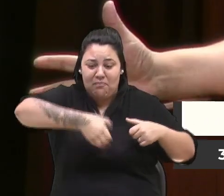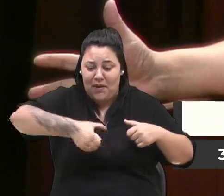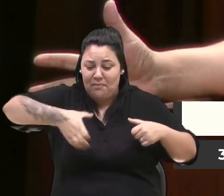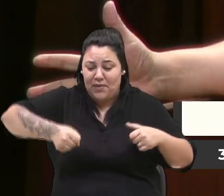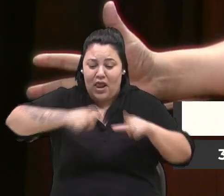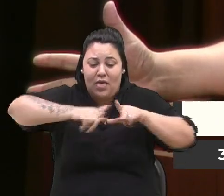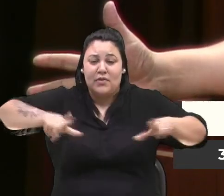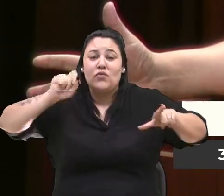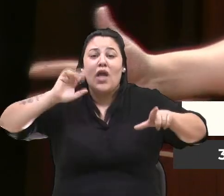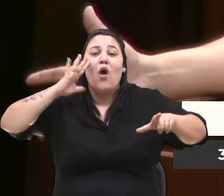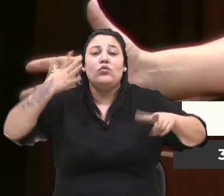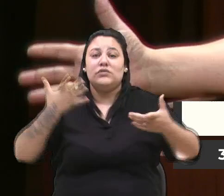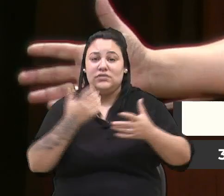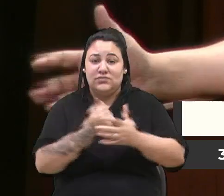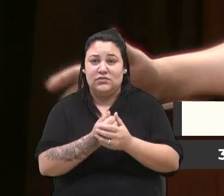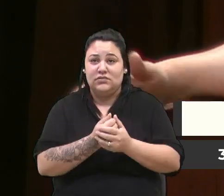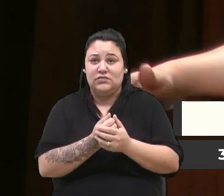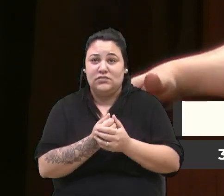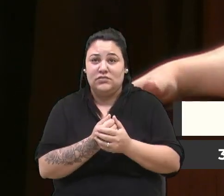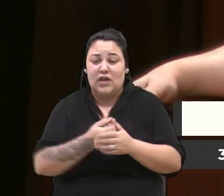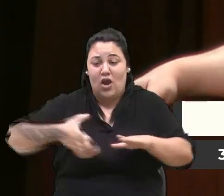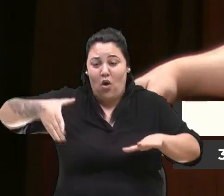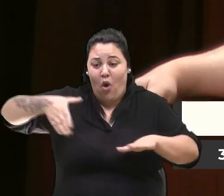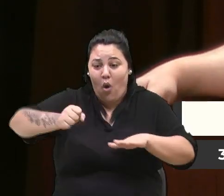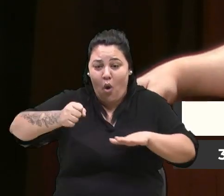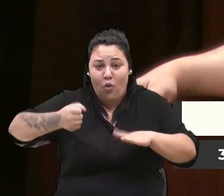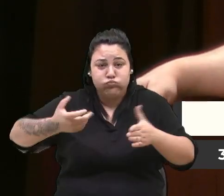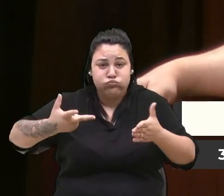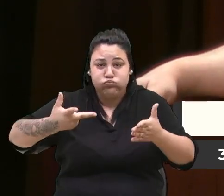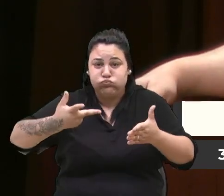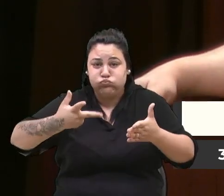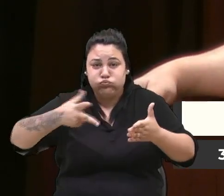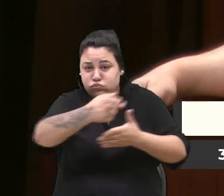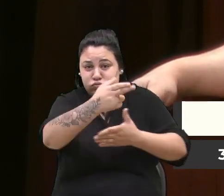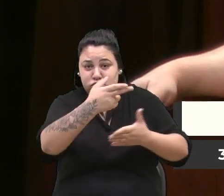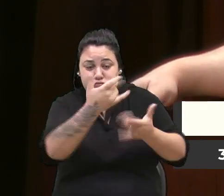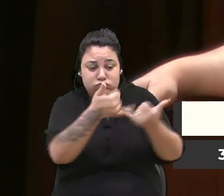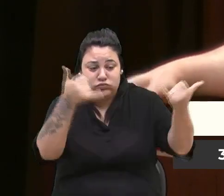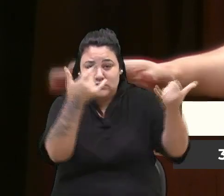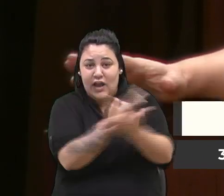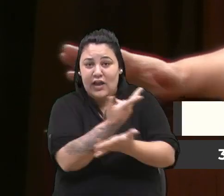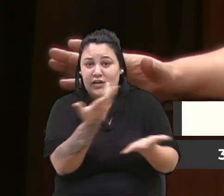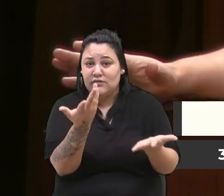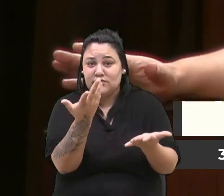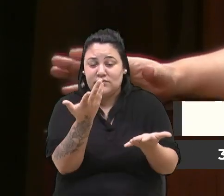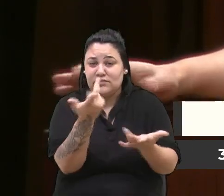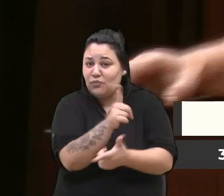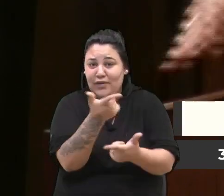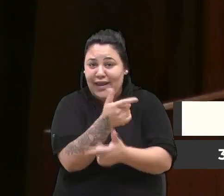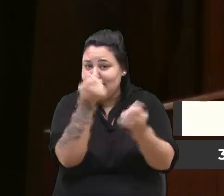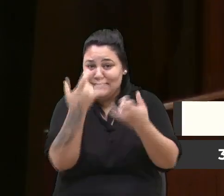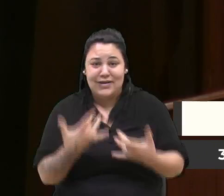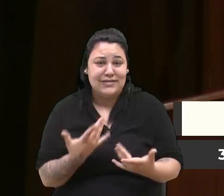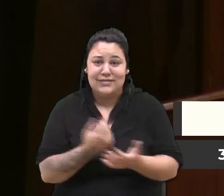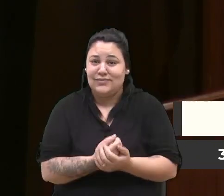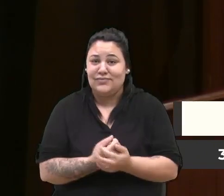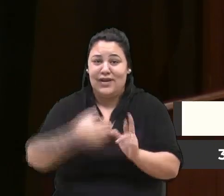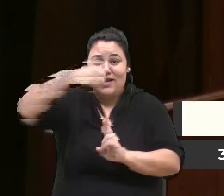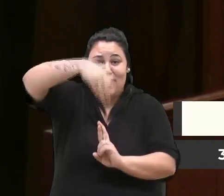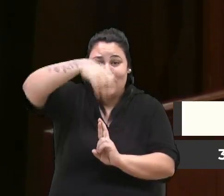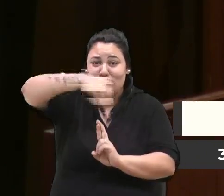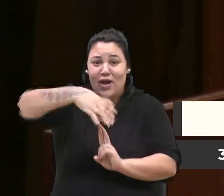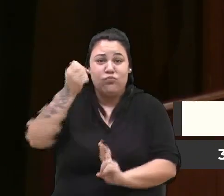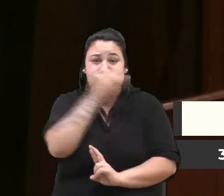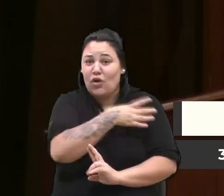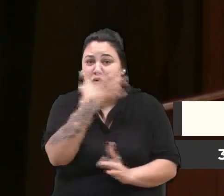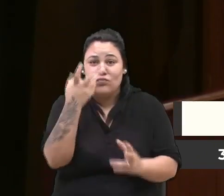pode acontecer? Daqui a pouco eu corto o fio errado. Gente, não tem mais explicação. RGE é um absurdo, é